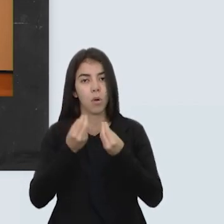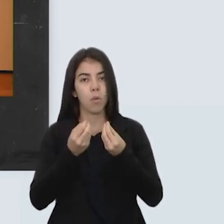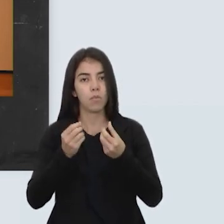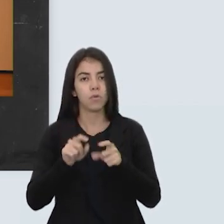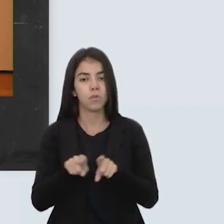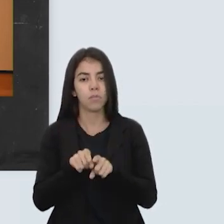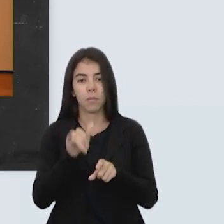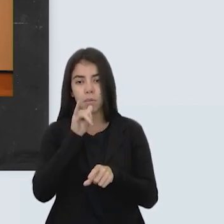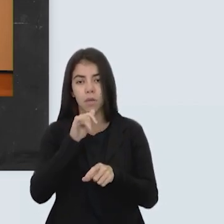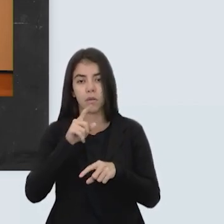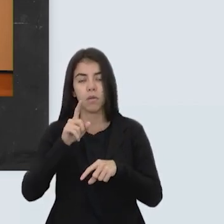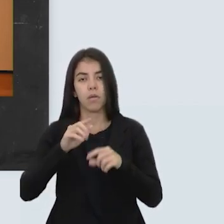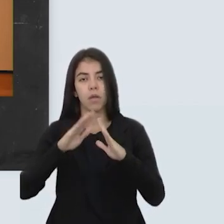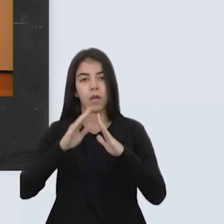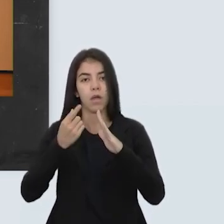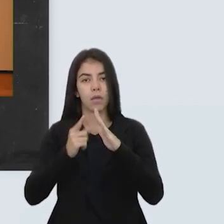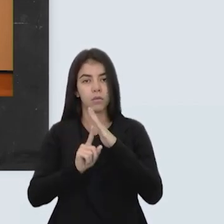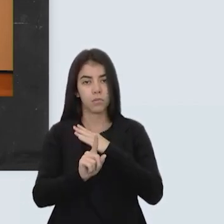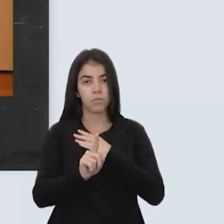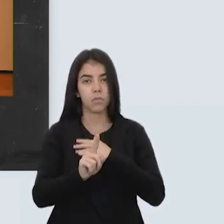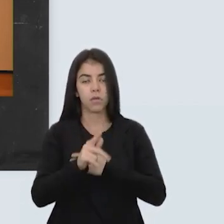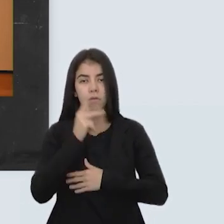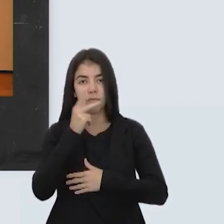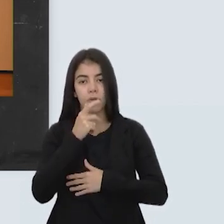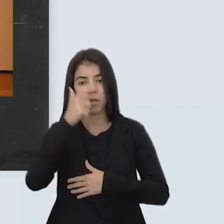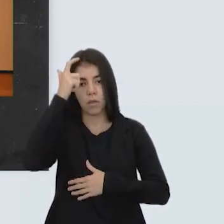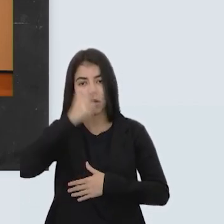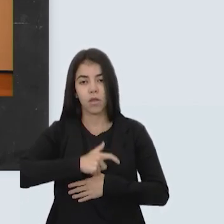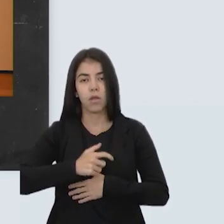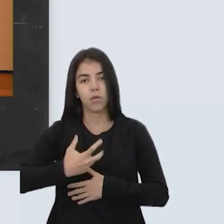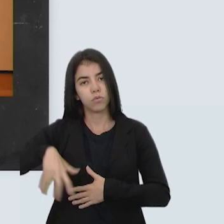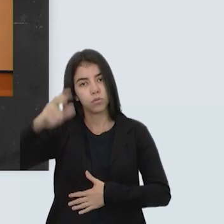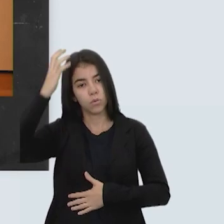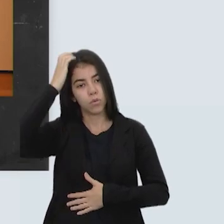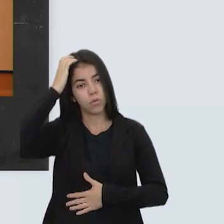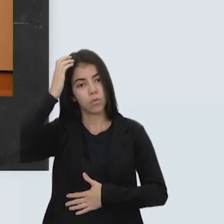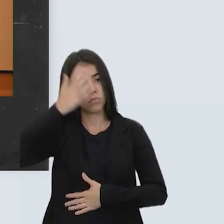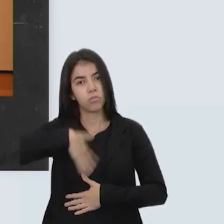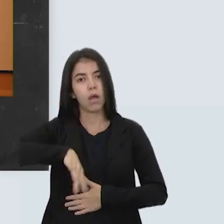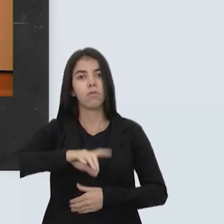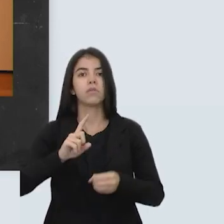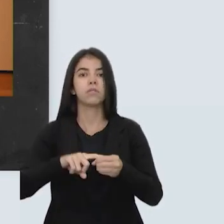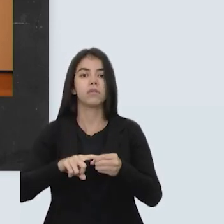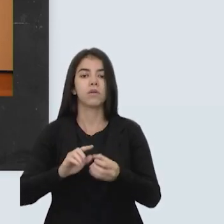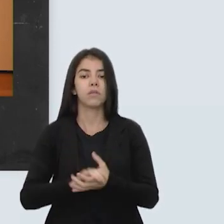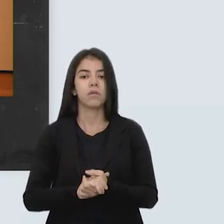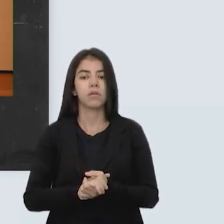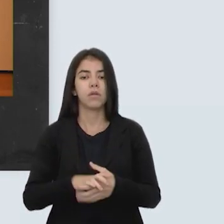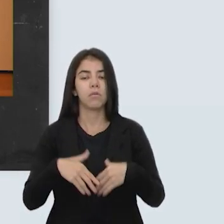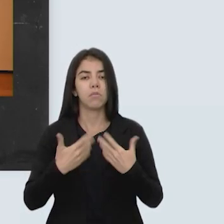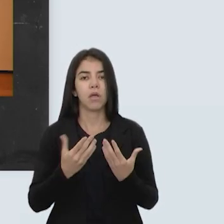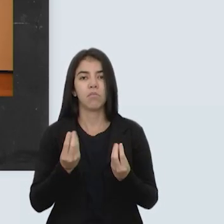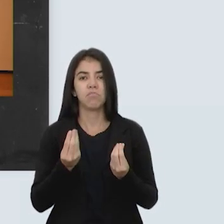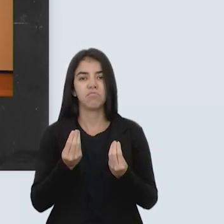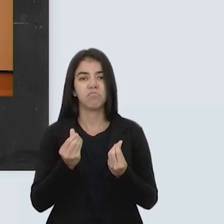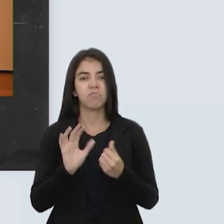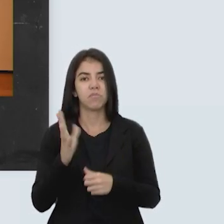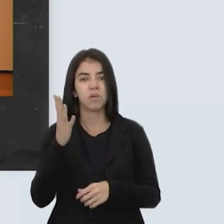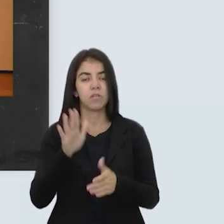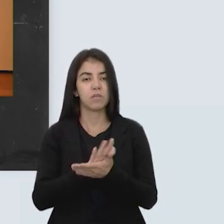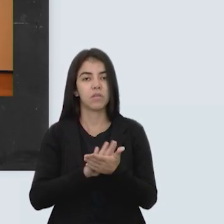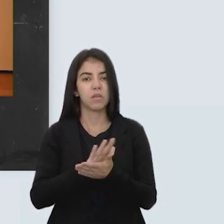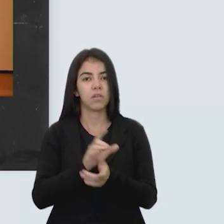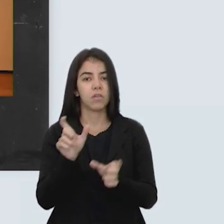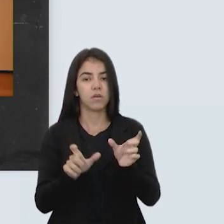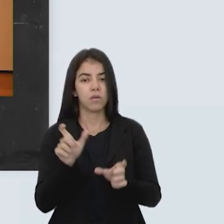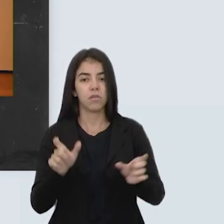saia fora aqui da minha casa e diga: eu sou o rei dessa cidade. Isso não vai ter efeito nenhum e as pessoas vão querer